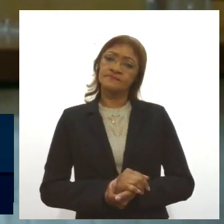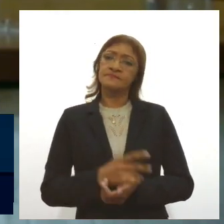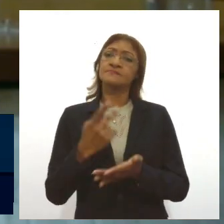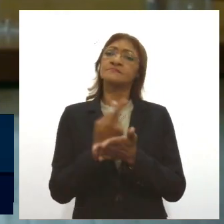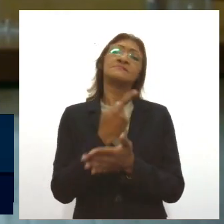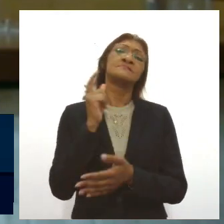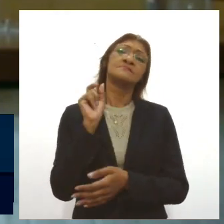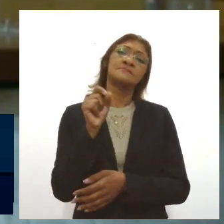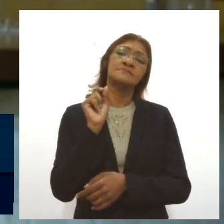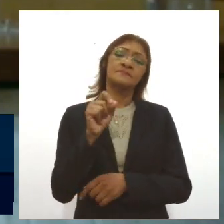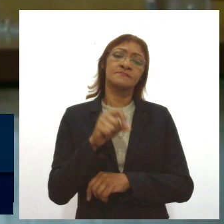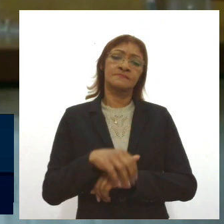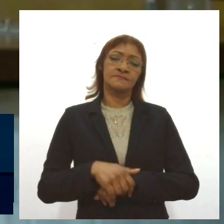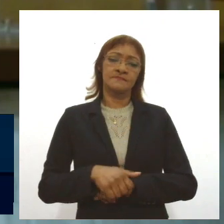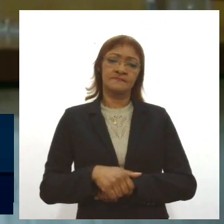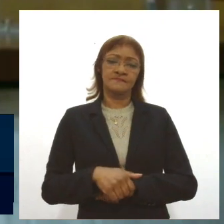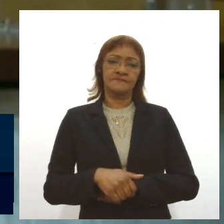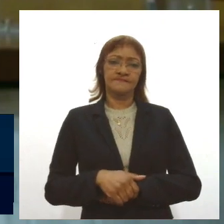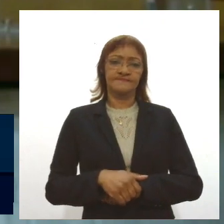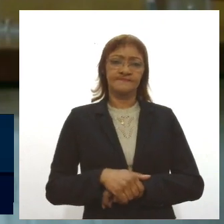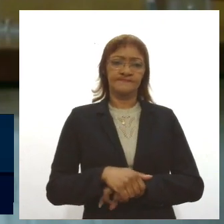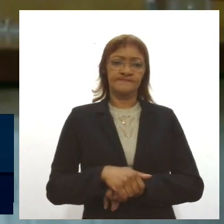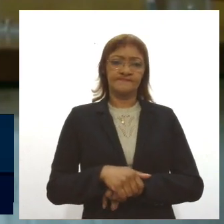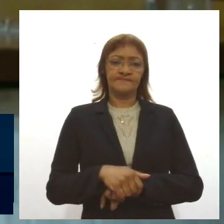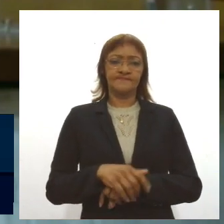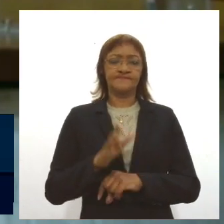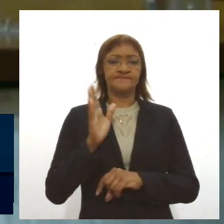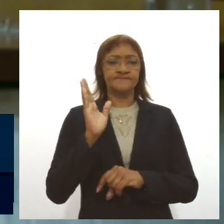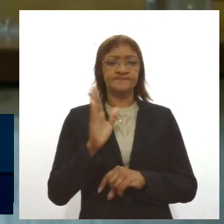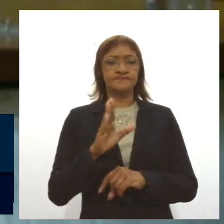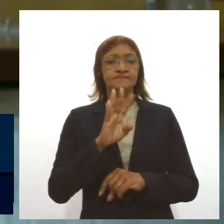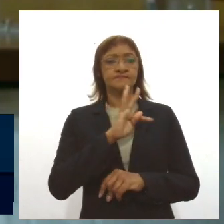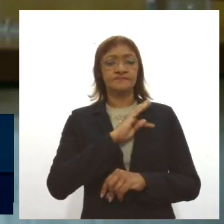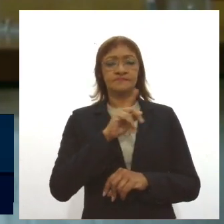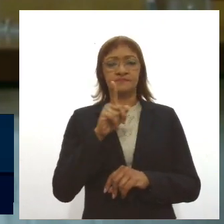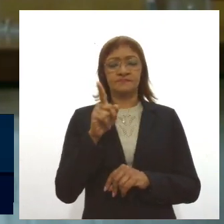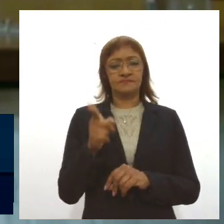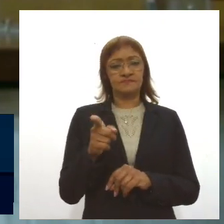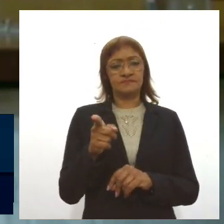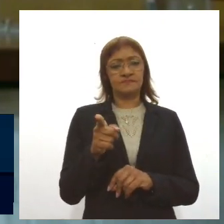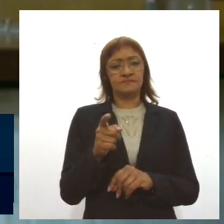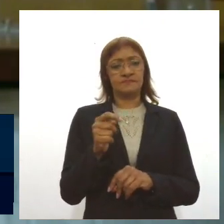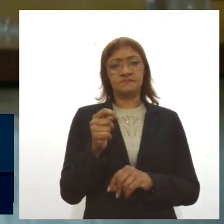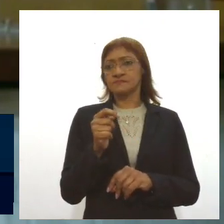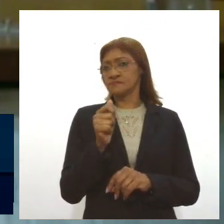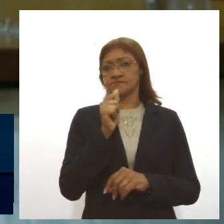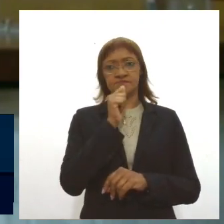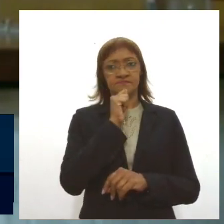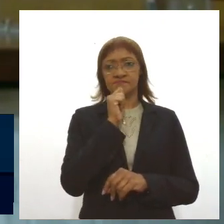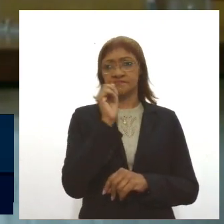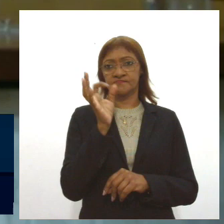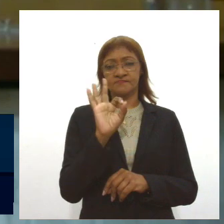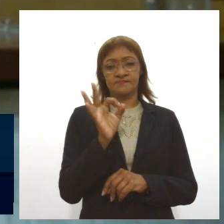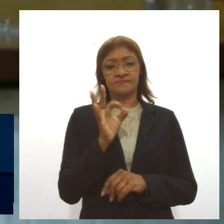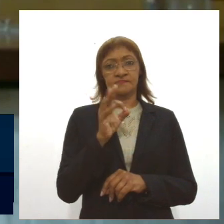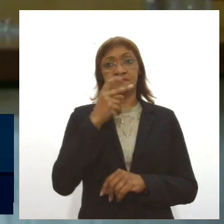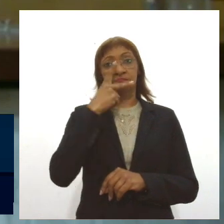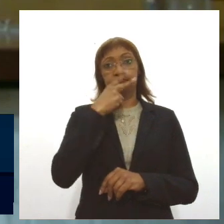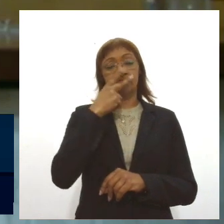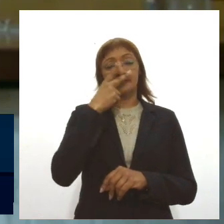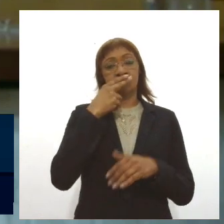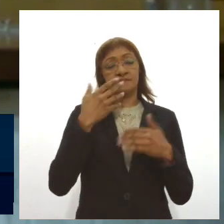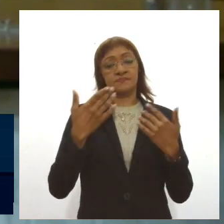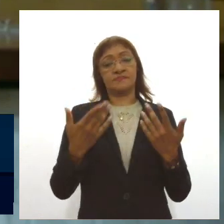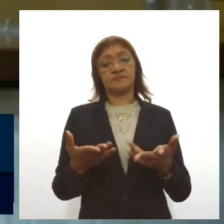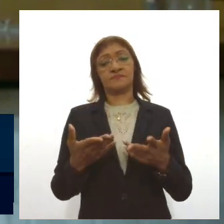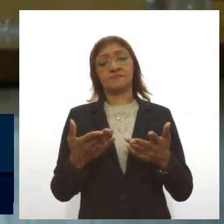aconteceu? Essa ampliação para os técnicos praticamente não saiu do lugar. Algumas